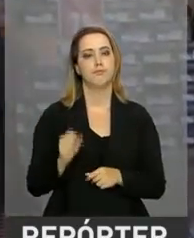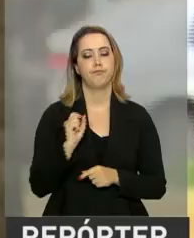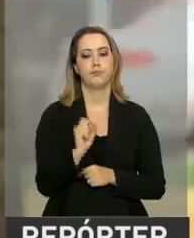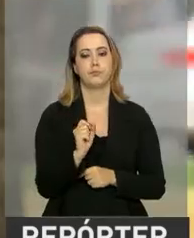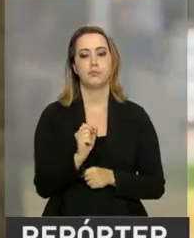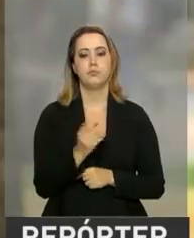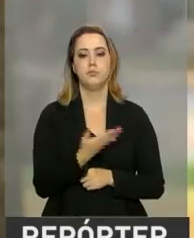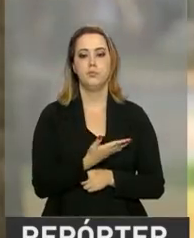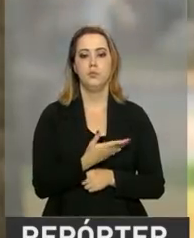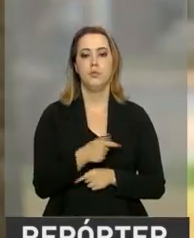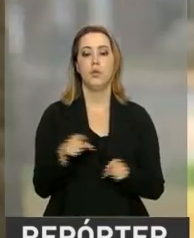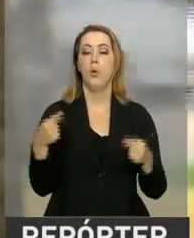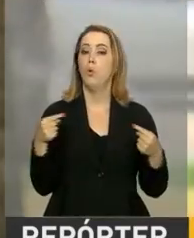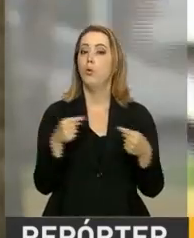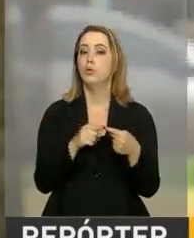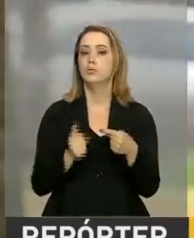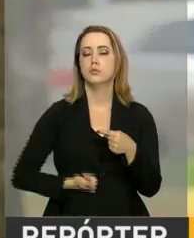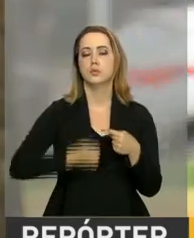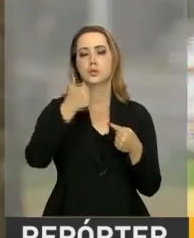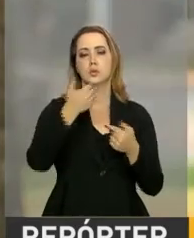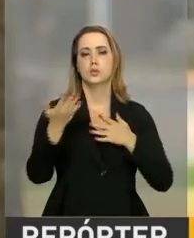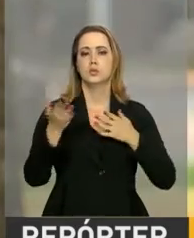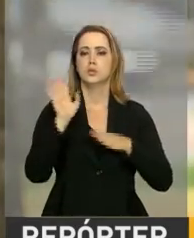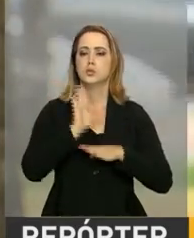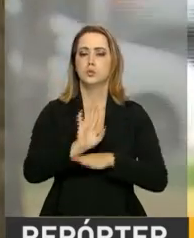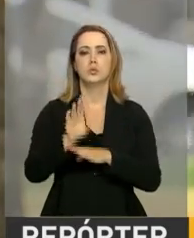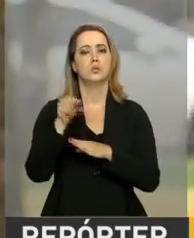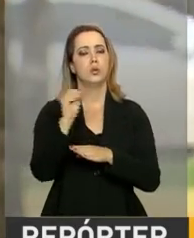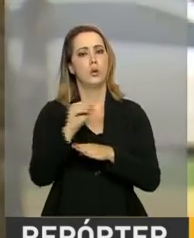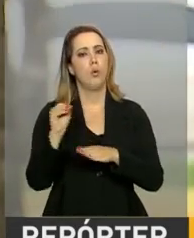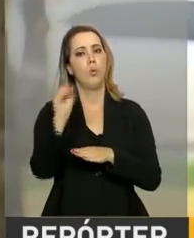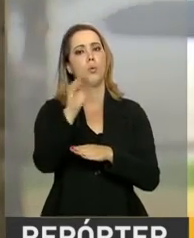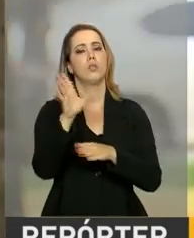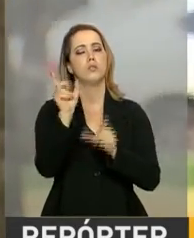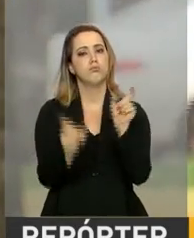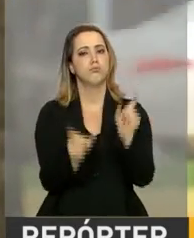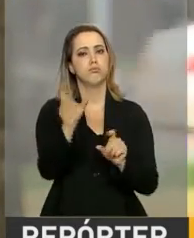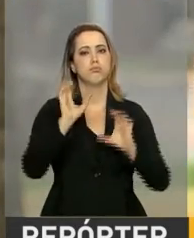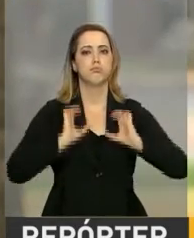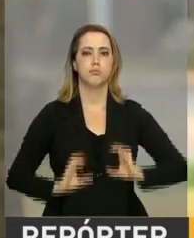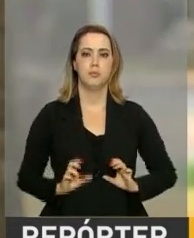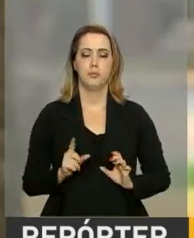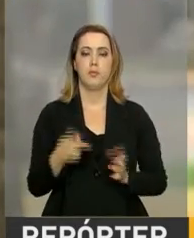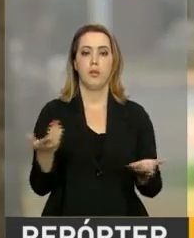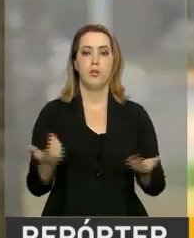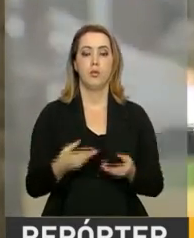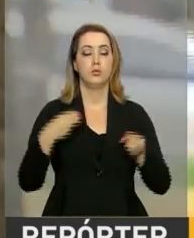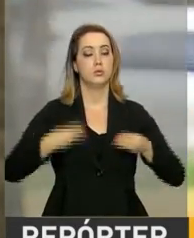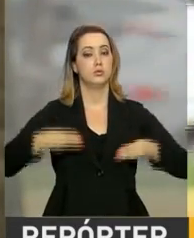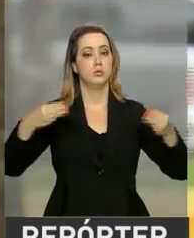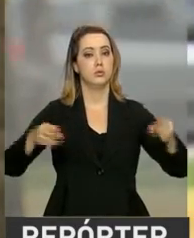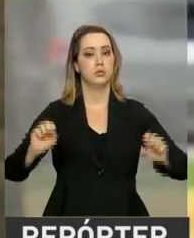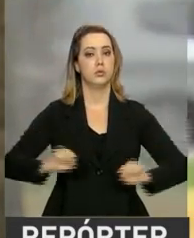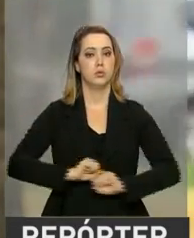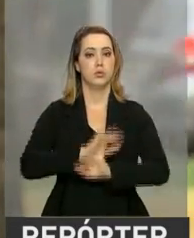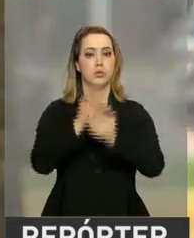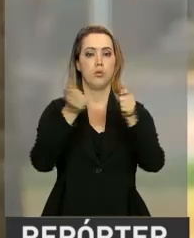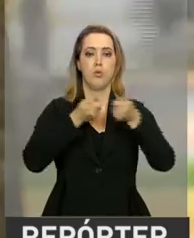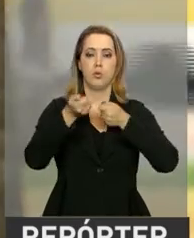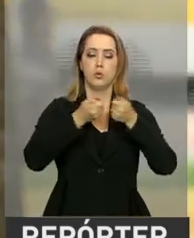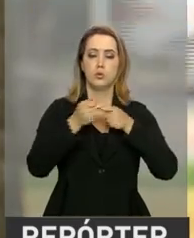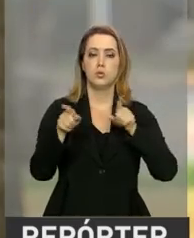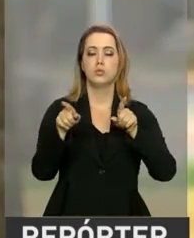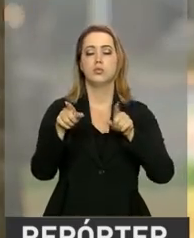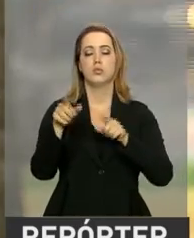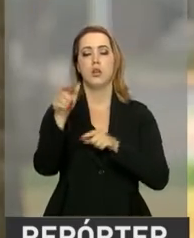melhor e é com o objetivo de melhorar o atendimento ao cidadão que o ministério da transparência fiscalização e controladoria geral da união